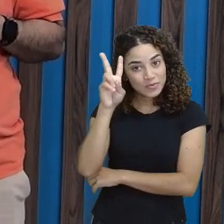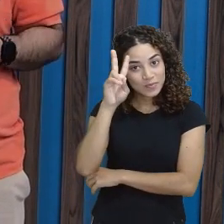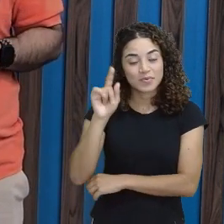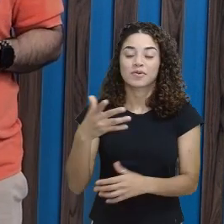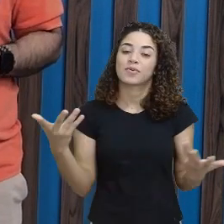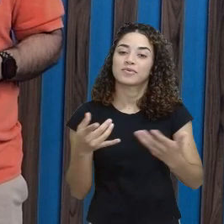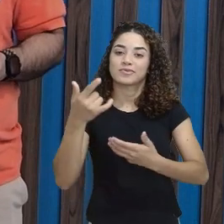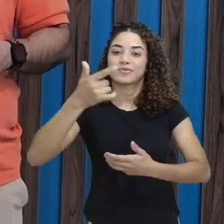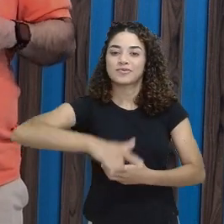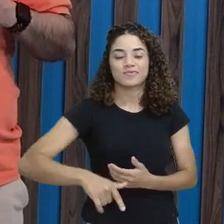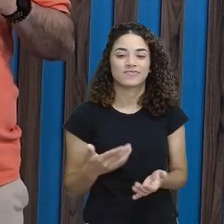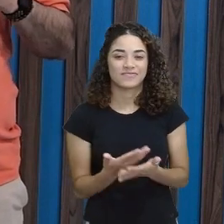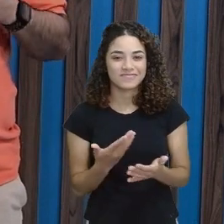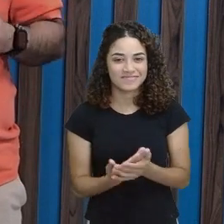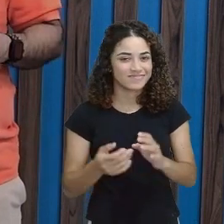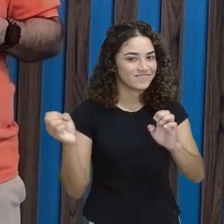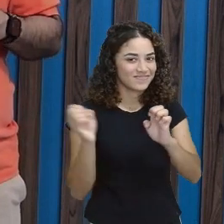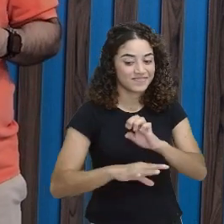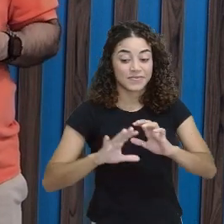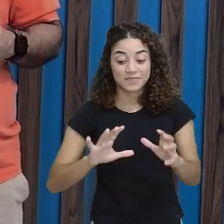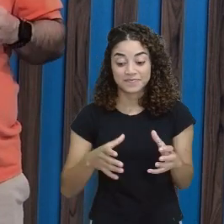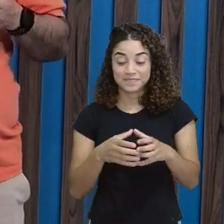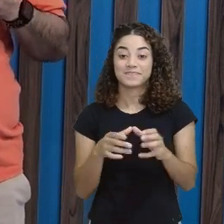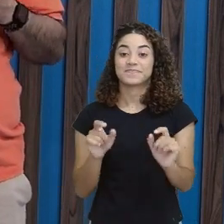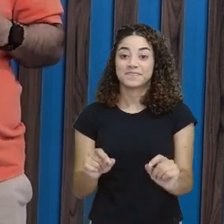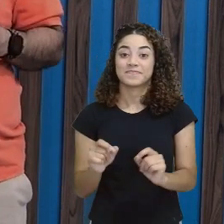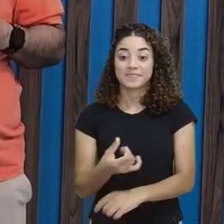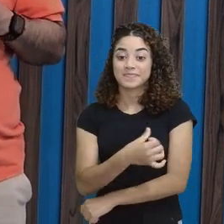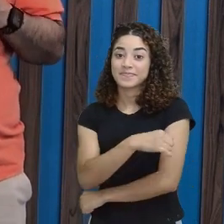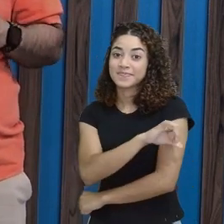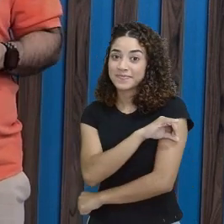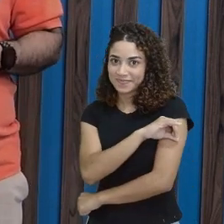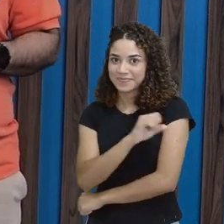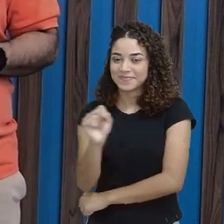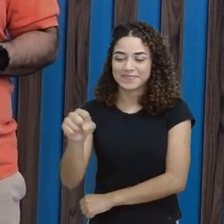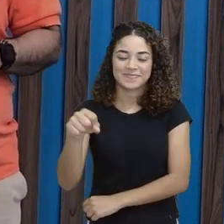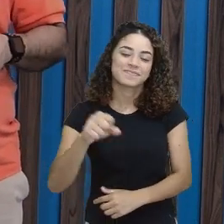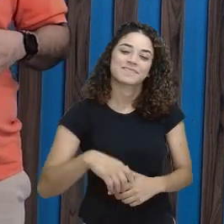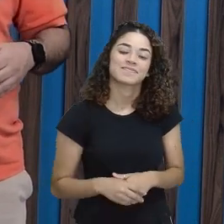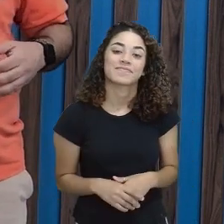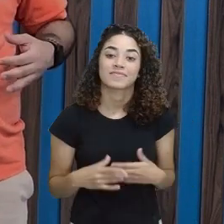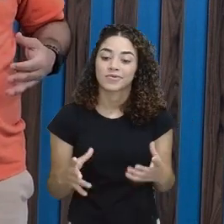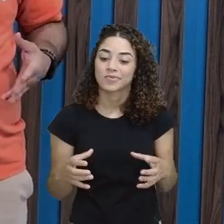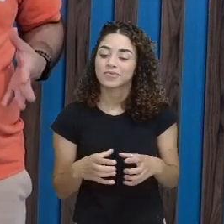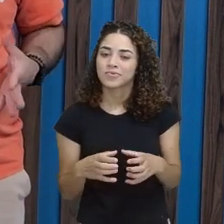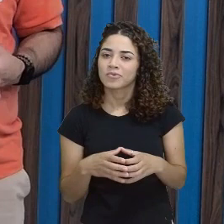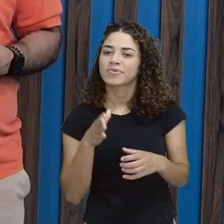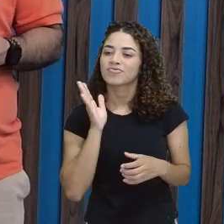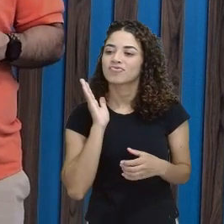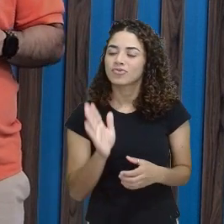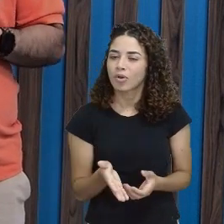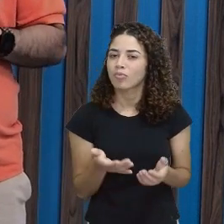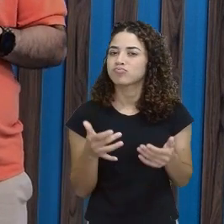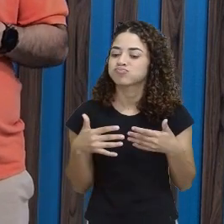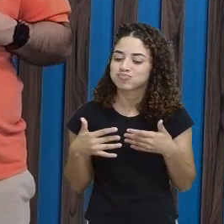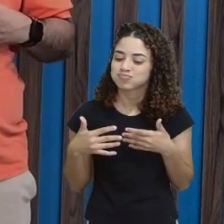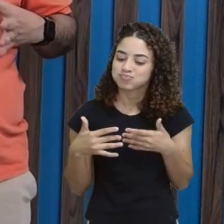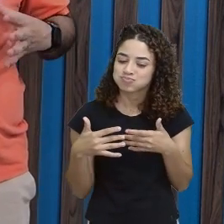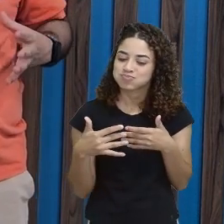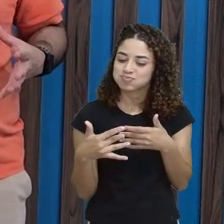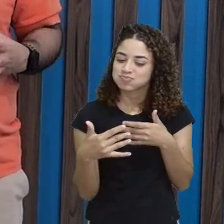Educa Recife para as turminhas do 9º ano. A turma que já está aí com